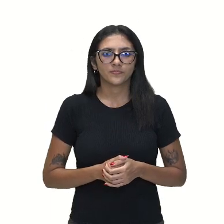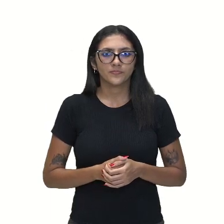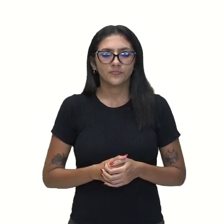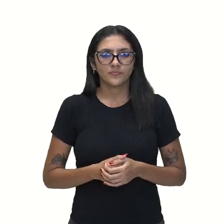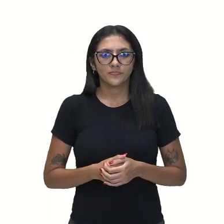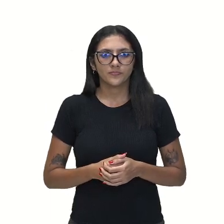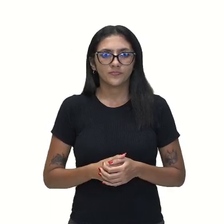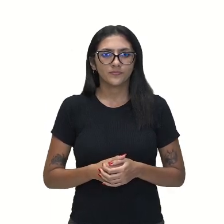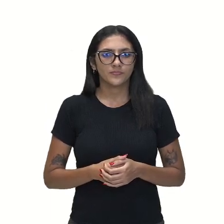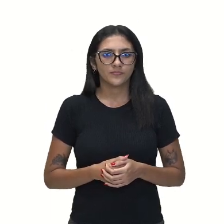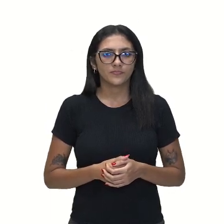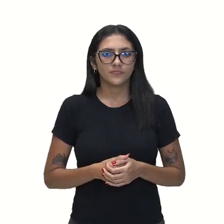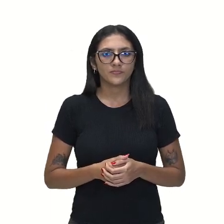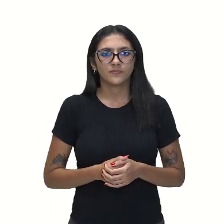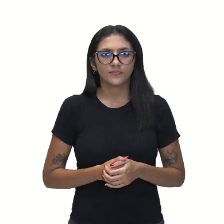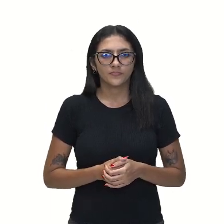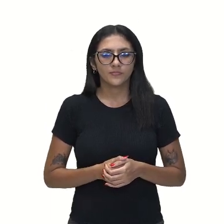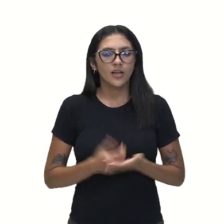Muito bem, muito bem.